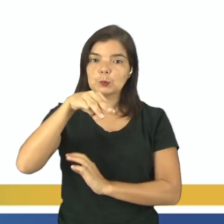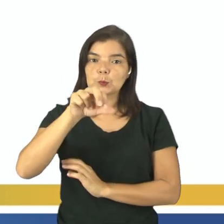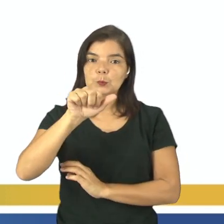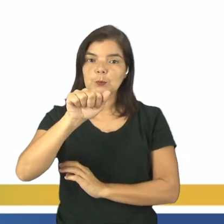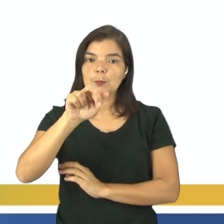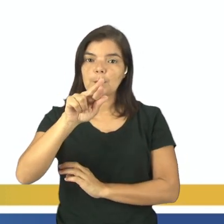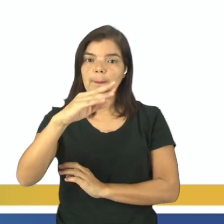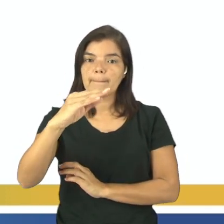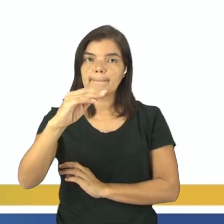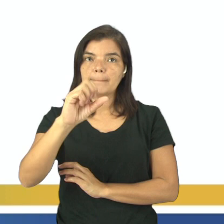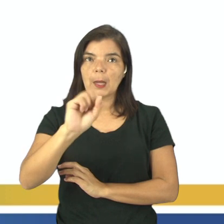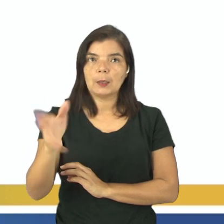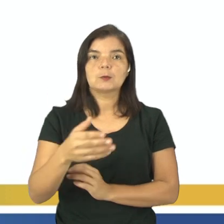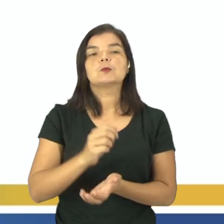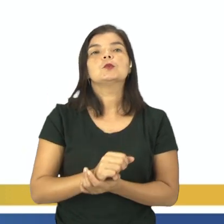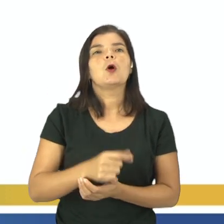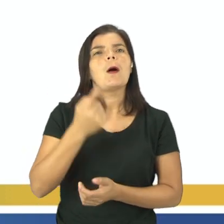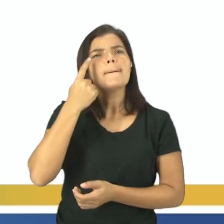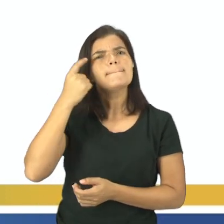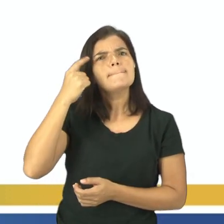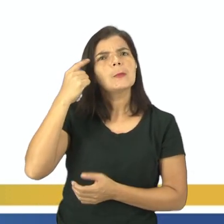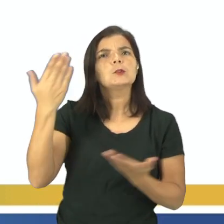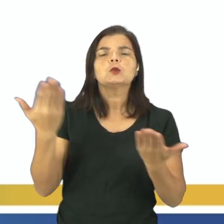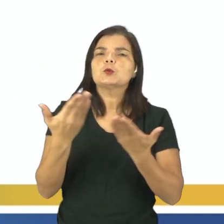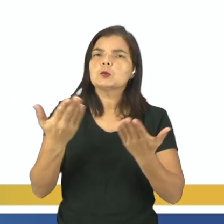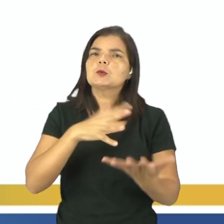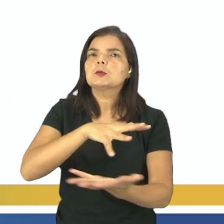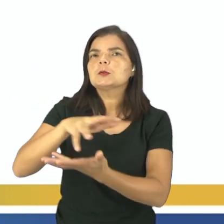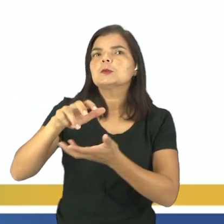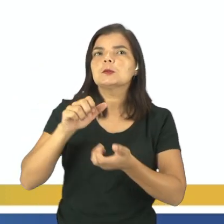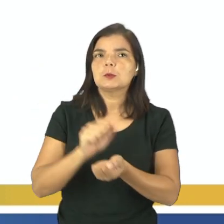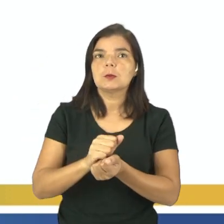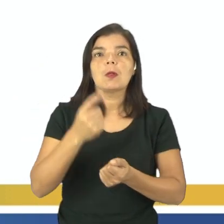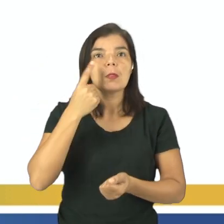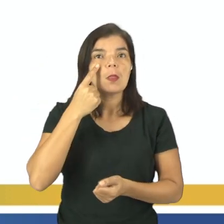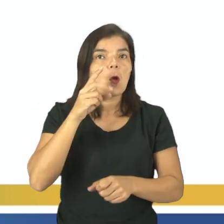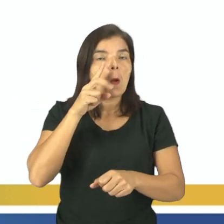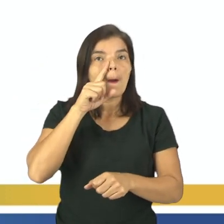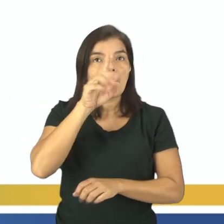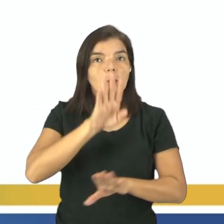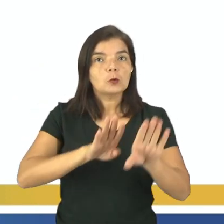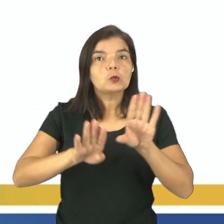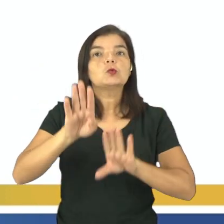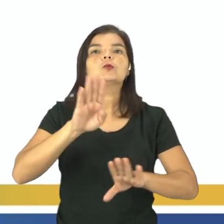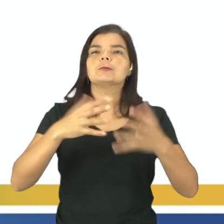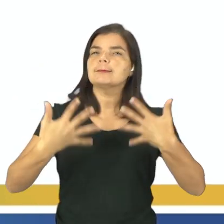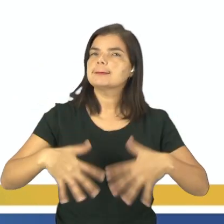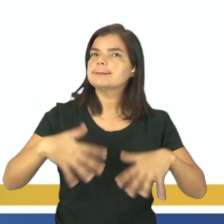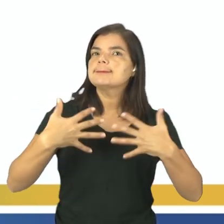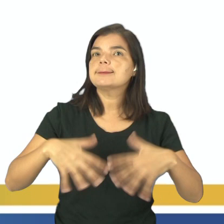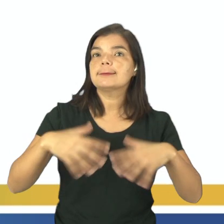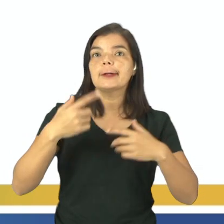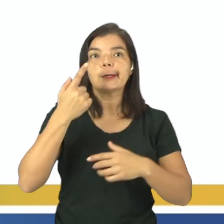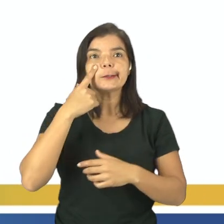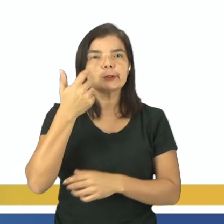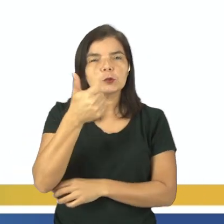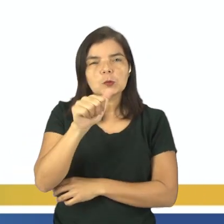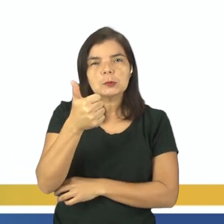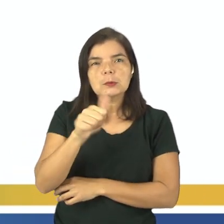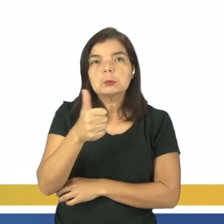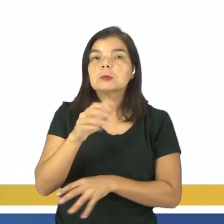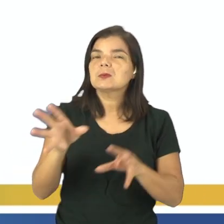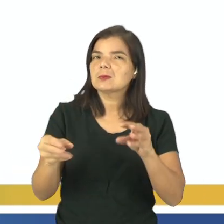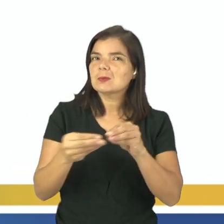Hiller. Ao pensarmos sobre o que está acontecendo hoje no Brasil, devemos ter um cuidado extremo para não cairmos em